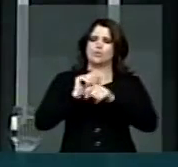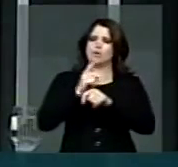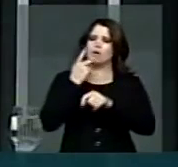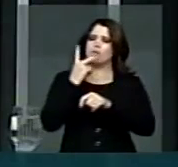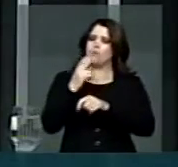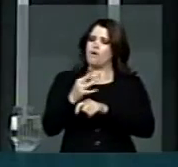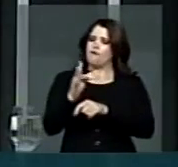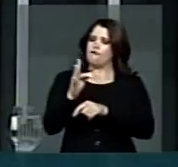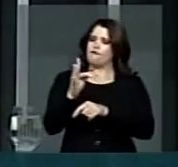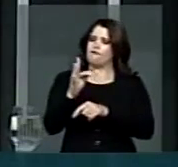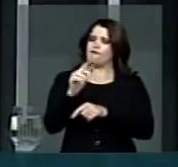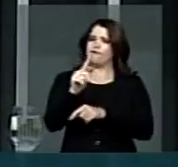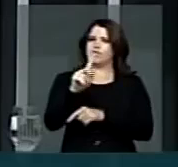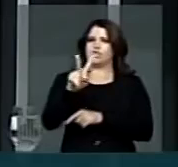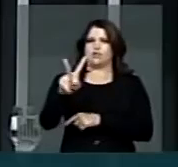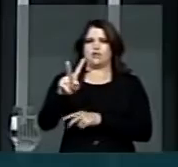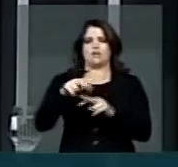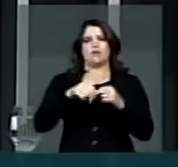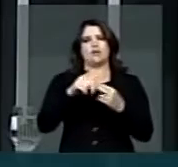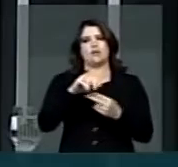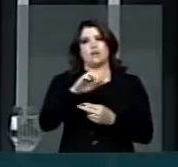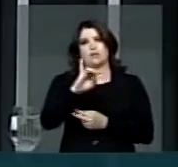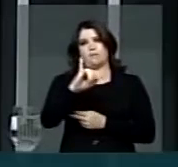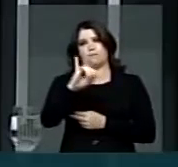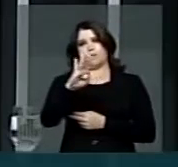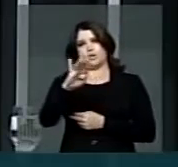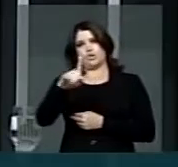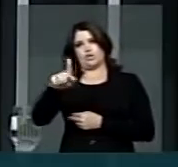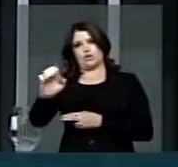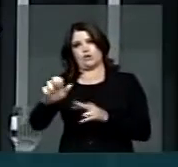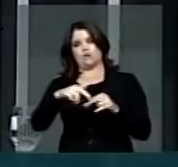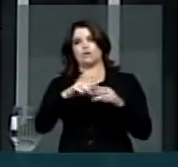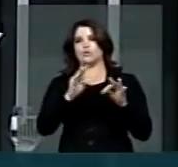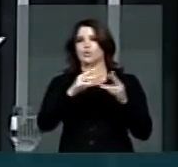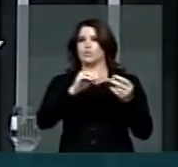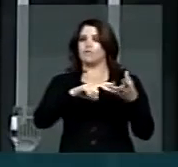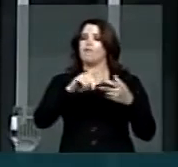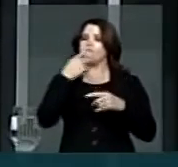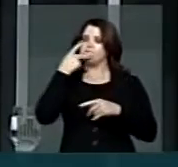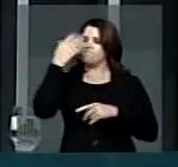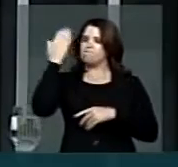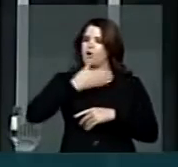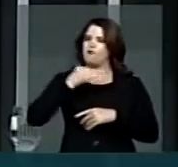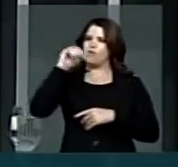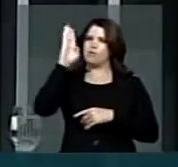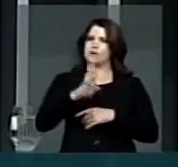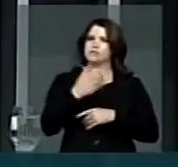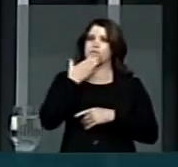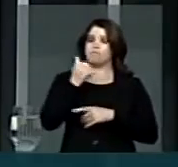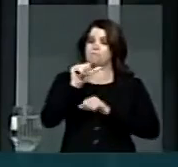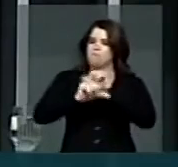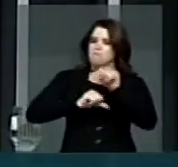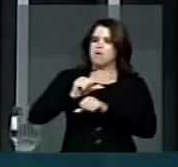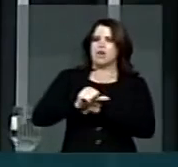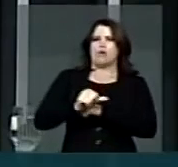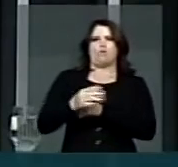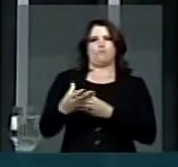Fundação Getúlio Vargas, o IBGE e o DIEESE comprovam: o Brasil mudou e mudou para melhor.